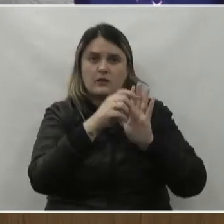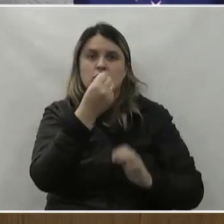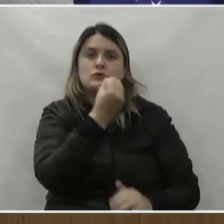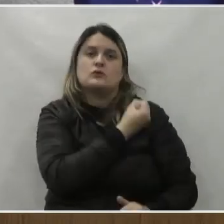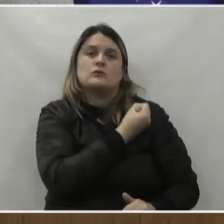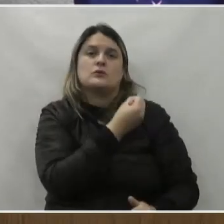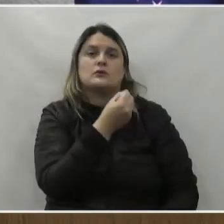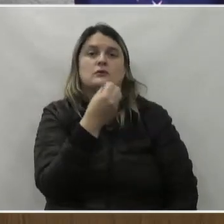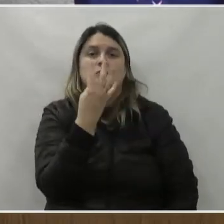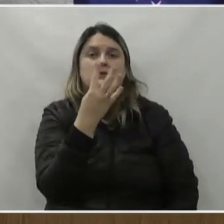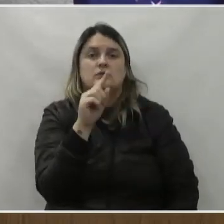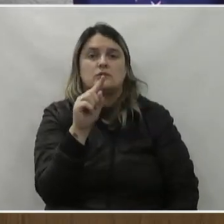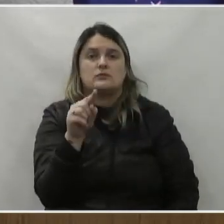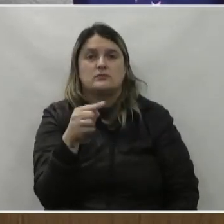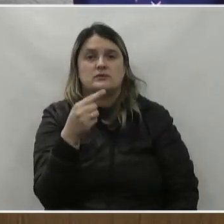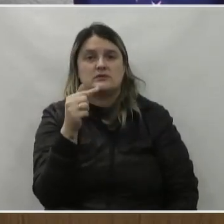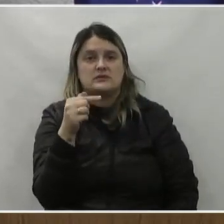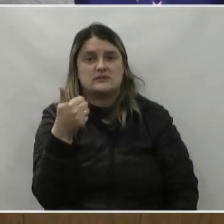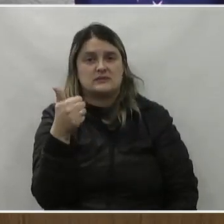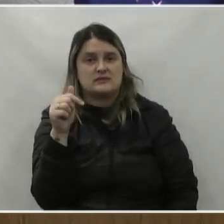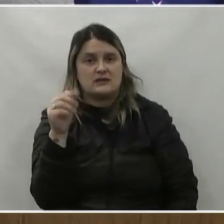número